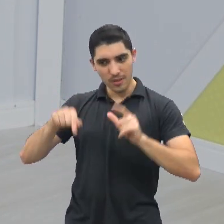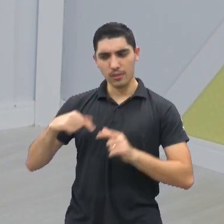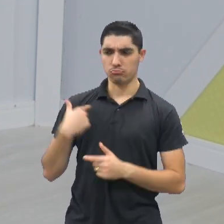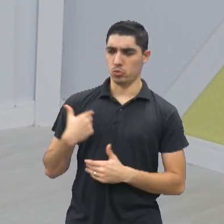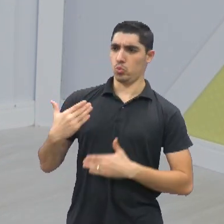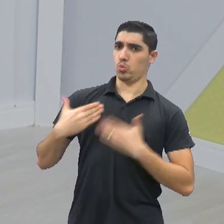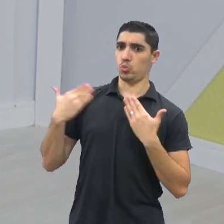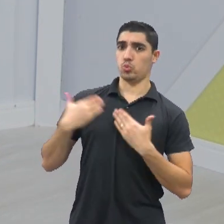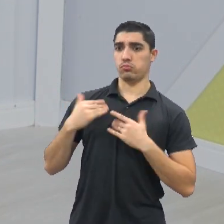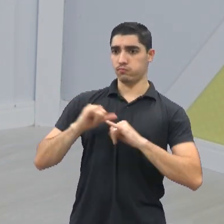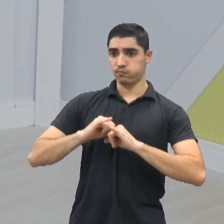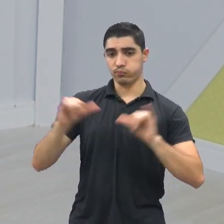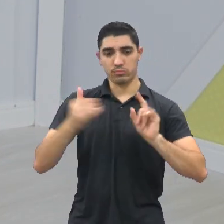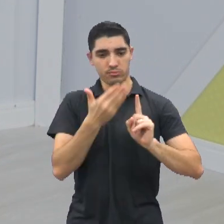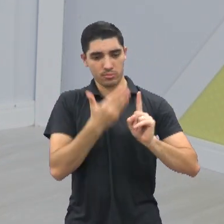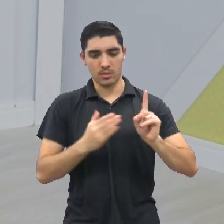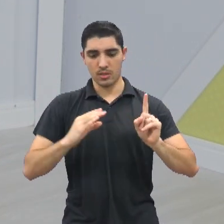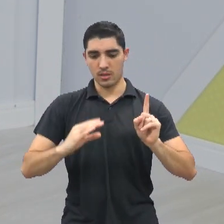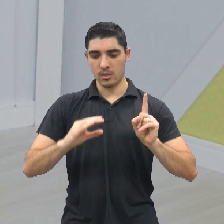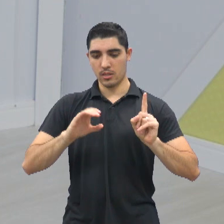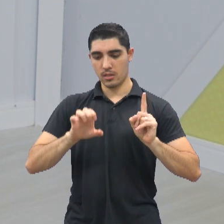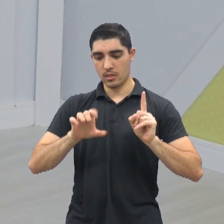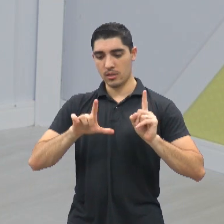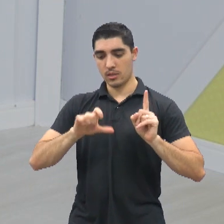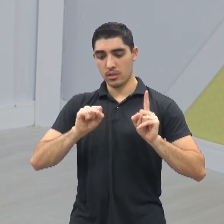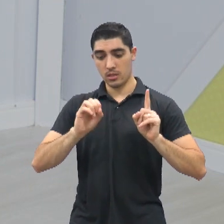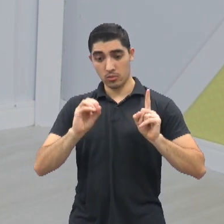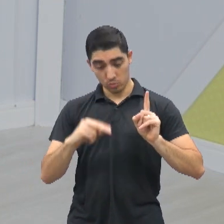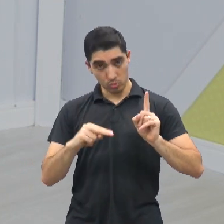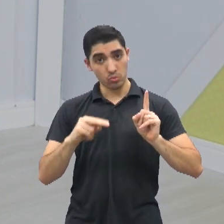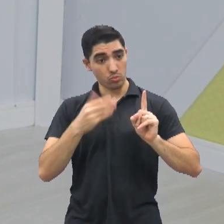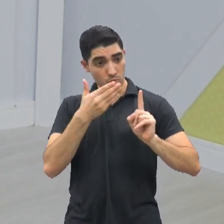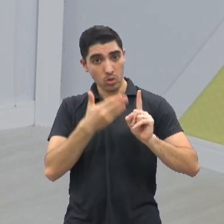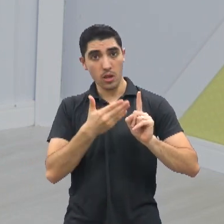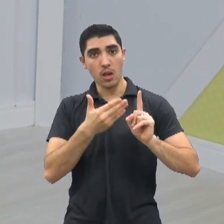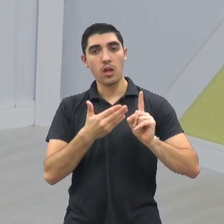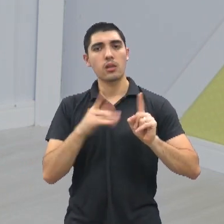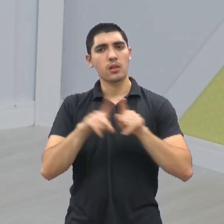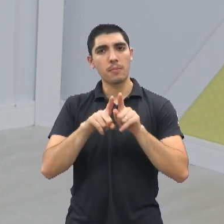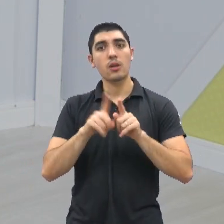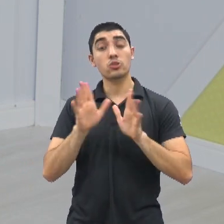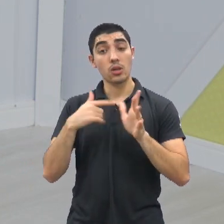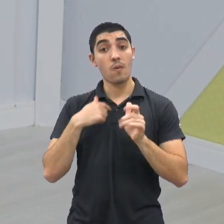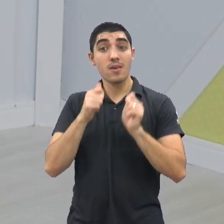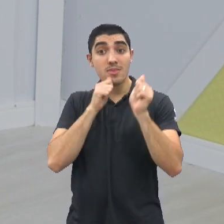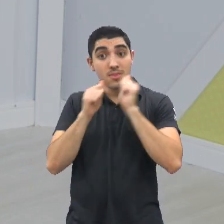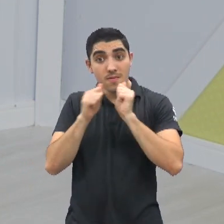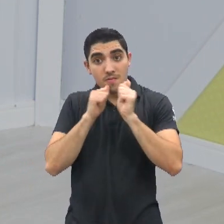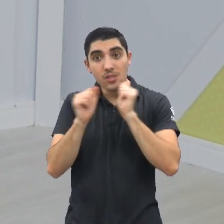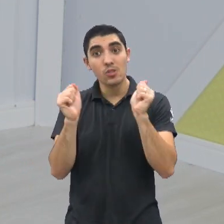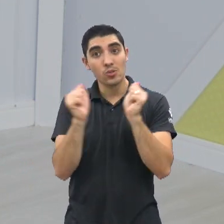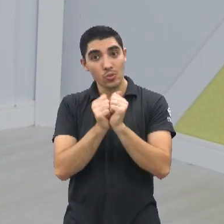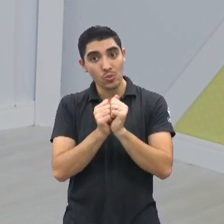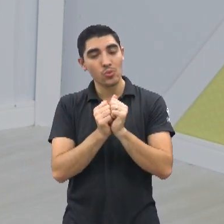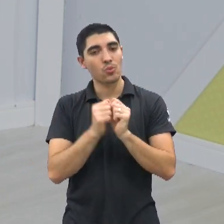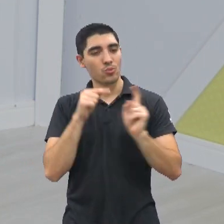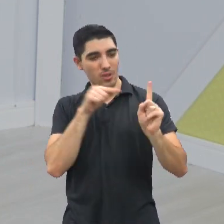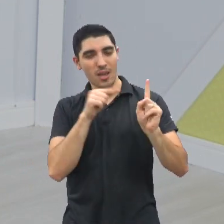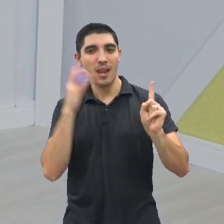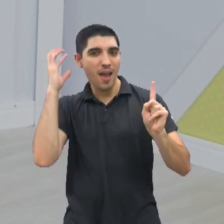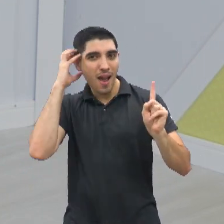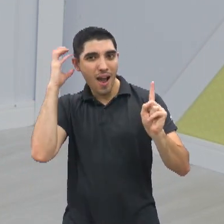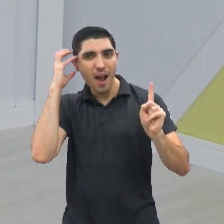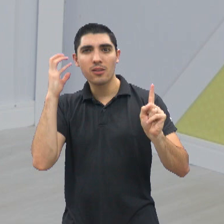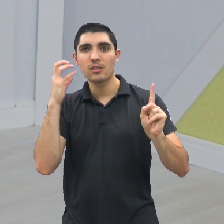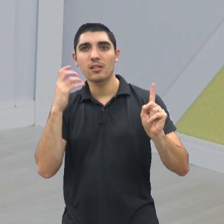Monteiro que é uma figura realmente muito bacana aliás uma das entrevistas que eu já fiz que eu fiz com ele pela rádio foi uma mais